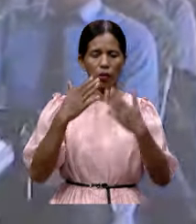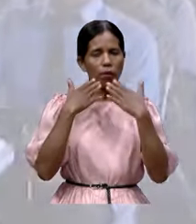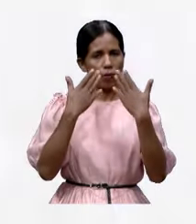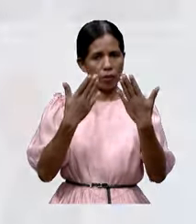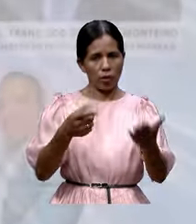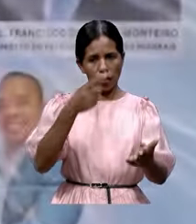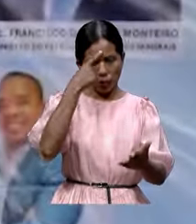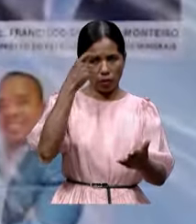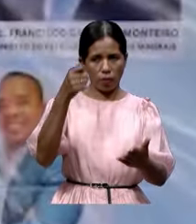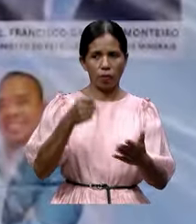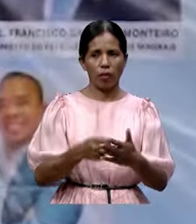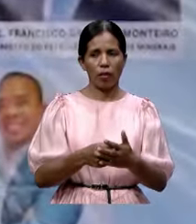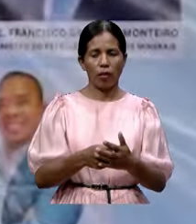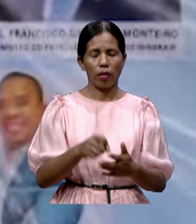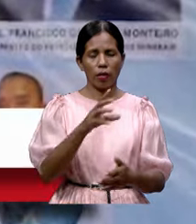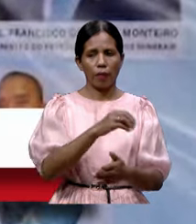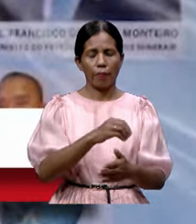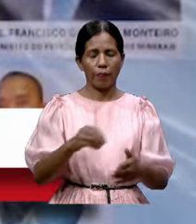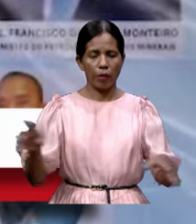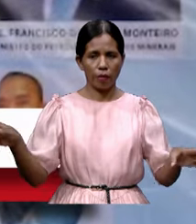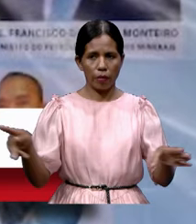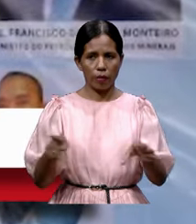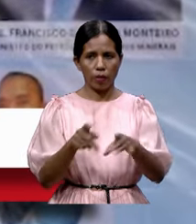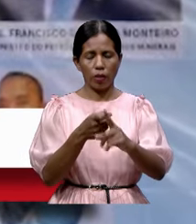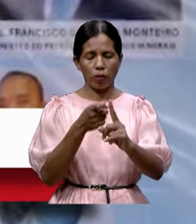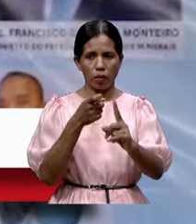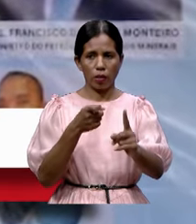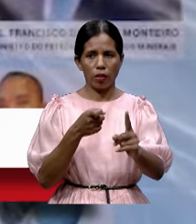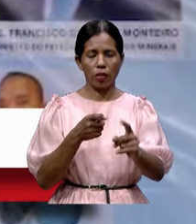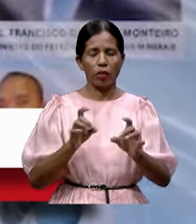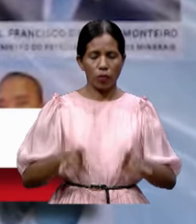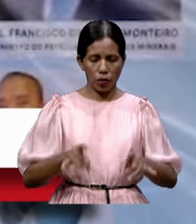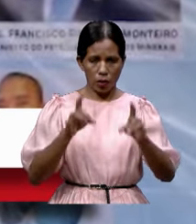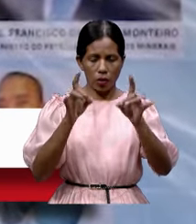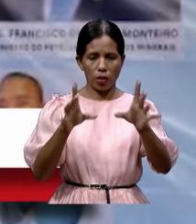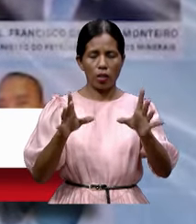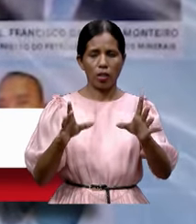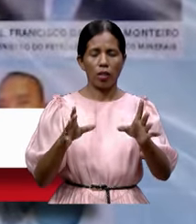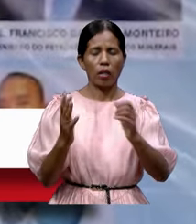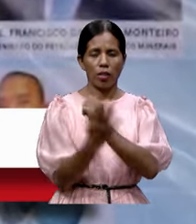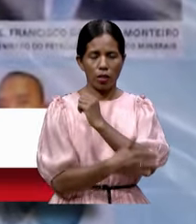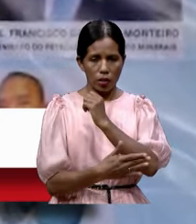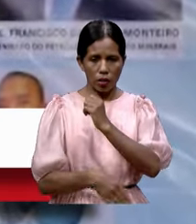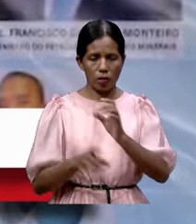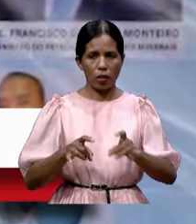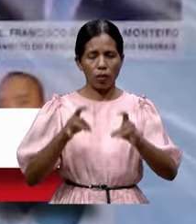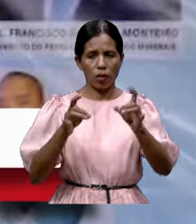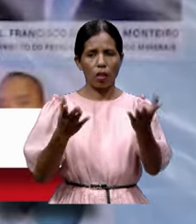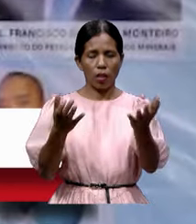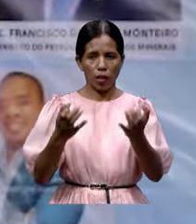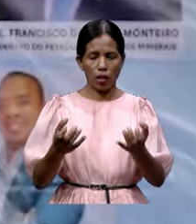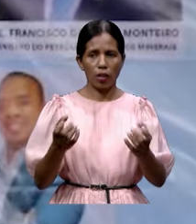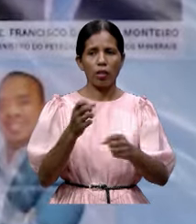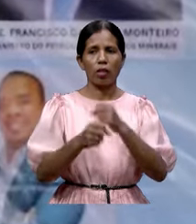tamba, gran, representa investomida, Rússia Austrália, terminação vizinha Austrália, iha